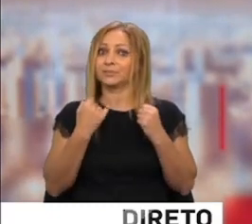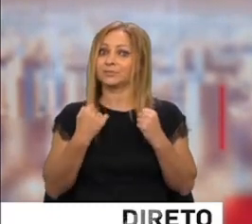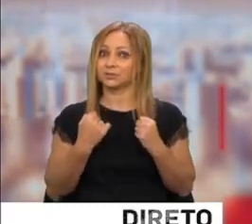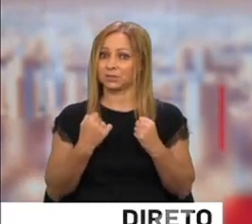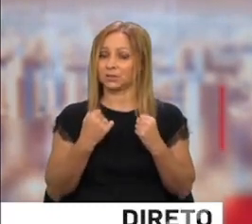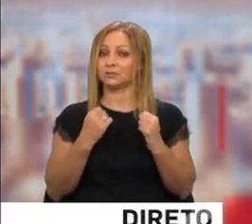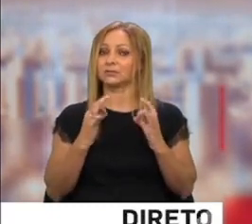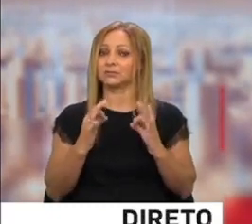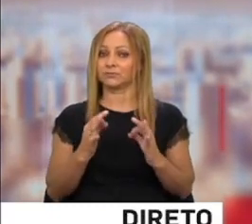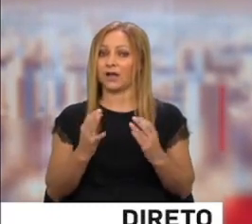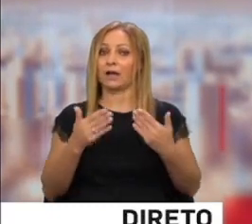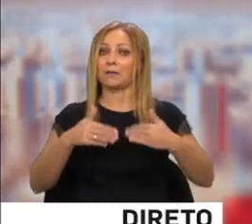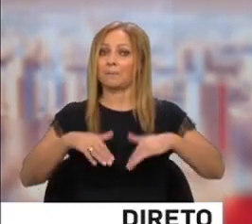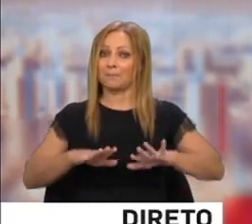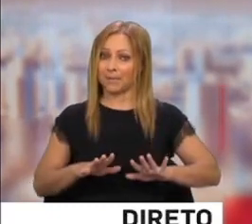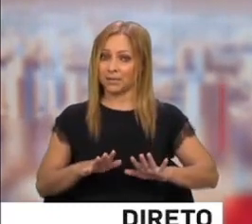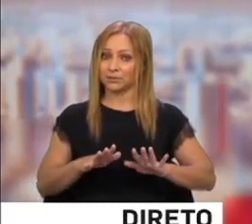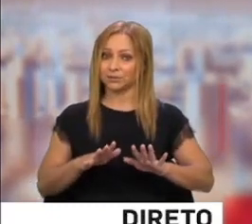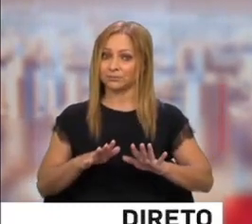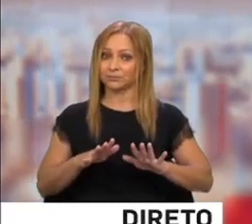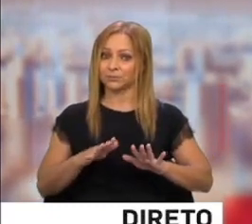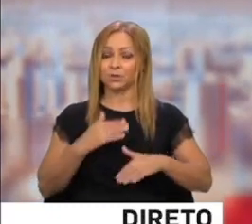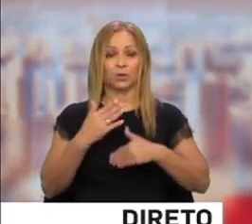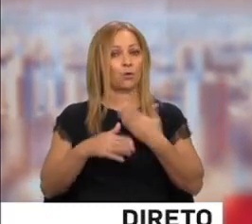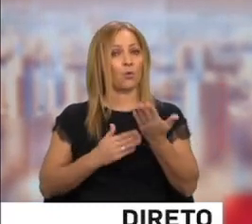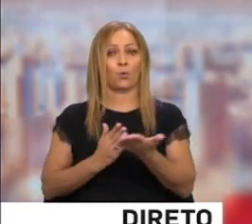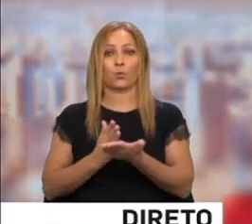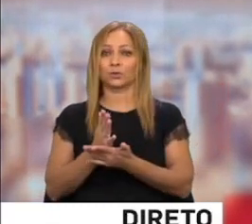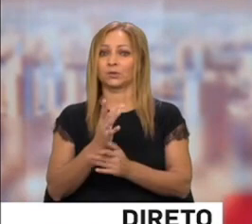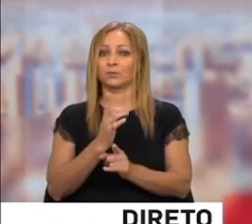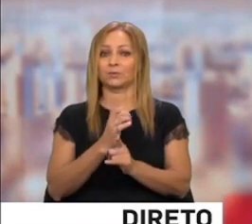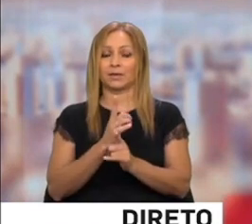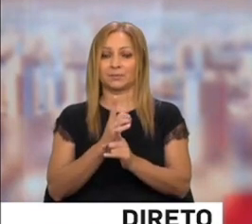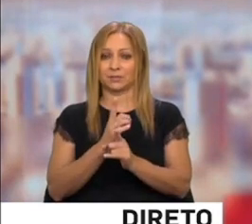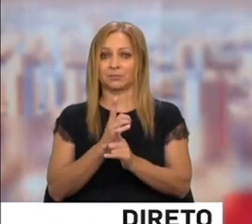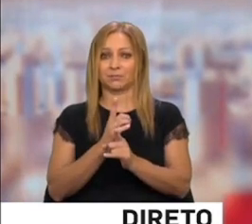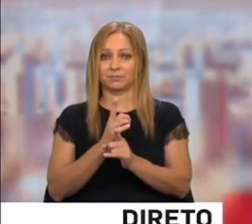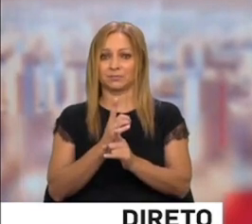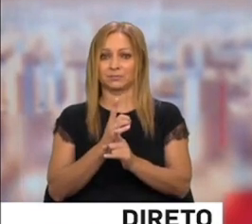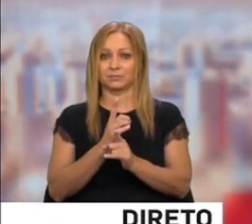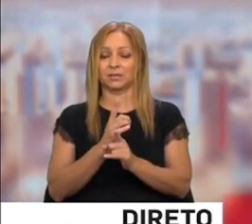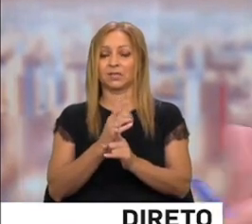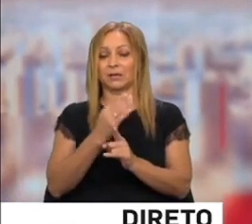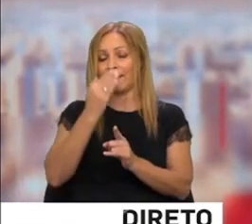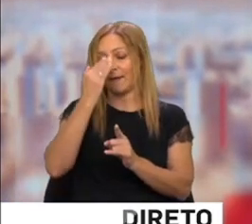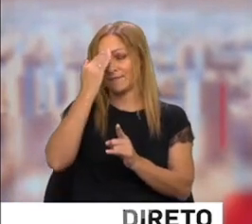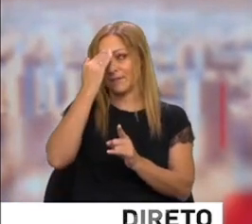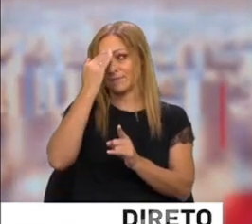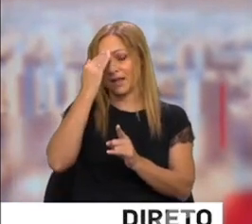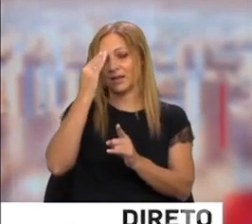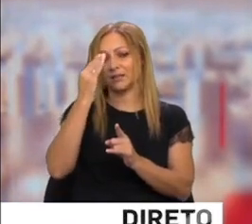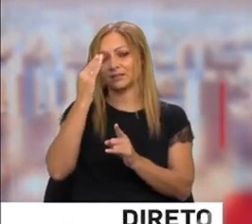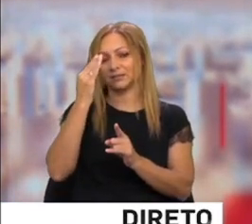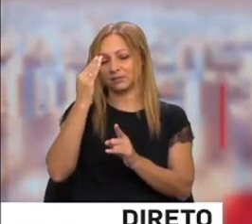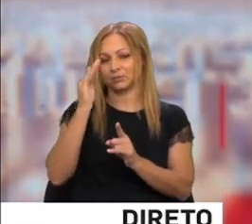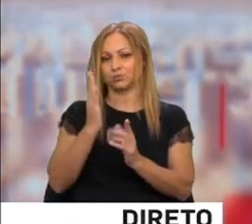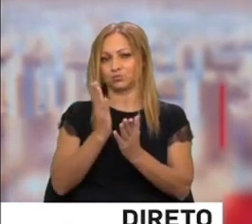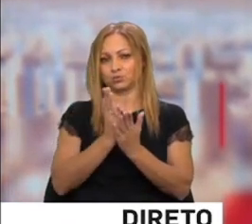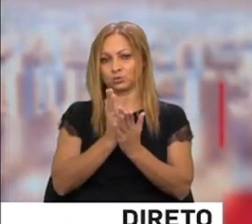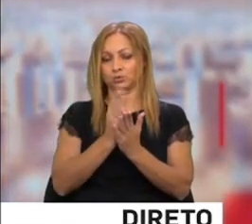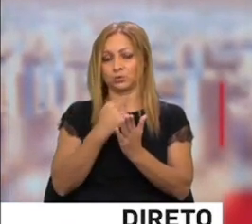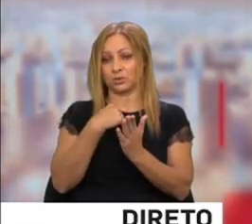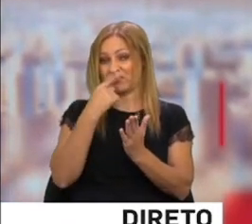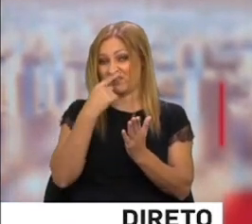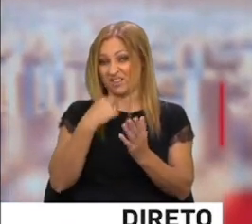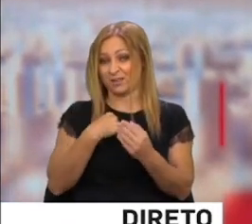podemos esperar mas parte continuamos da mesma maior parte das previsões é a maior parte talvez da Esperanças não é porque nós tendemos a falhar tanto